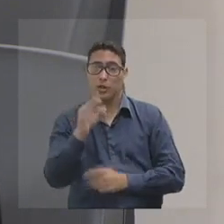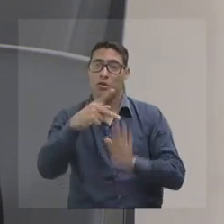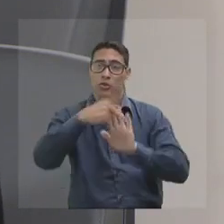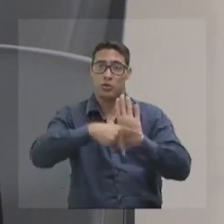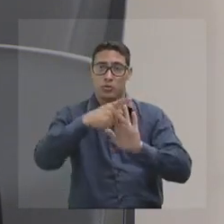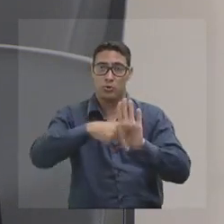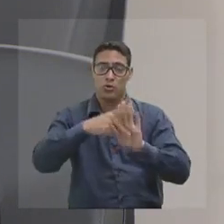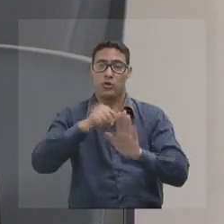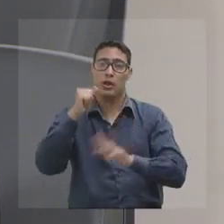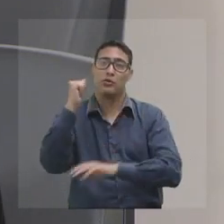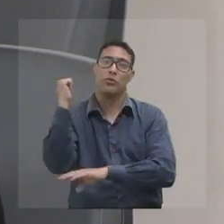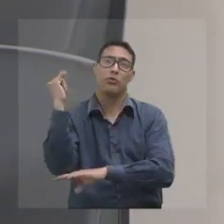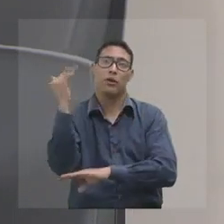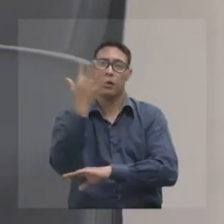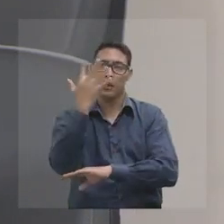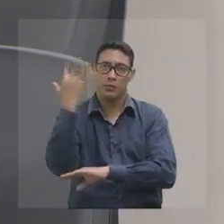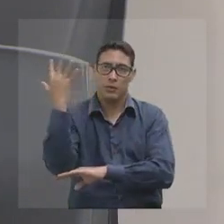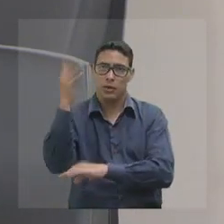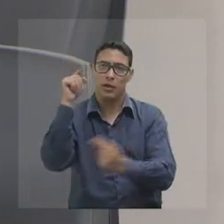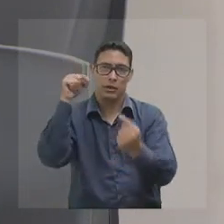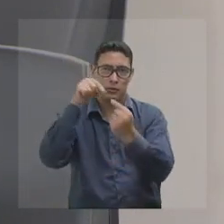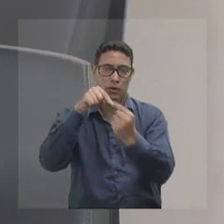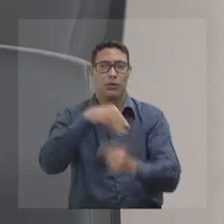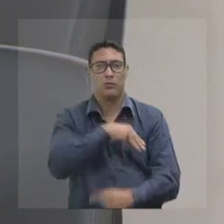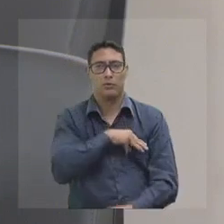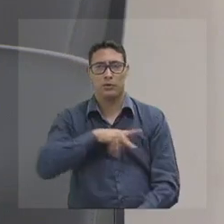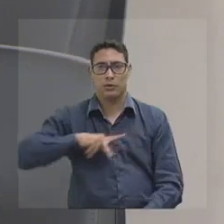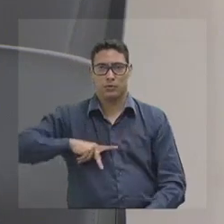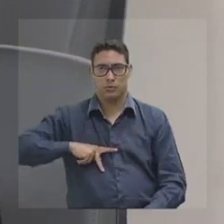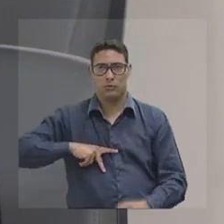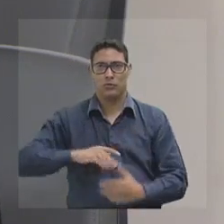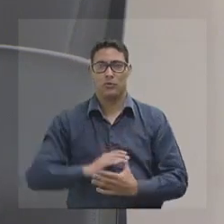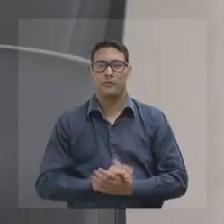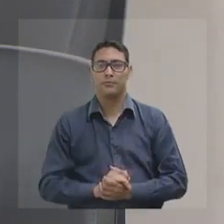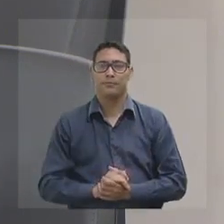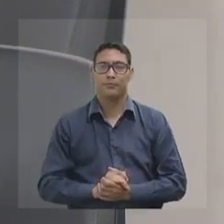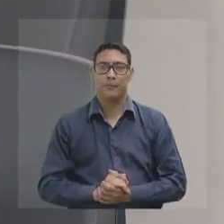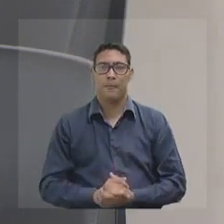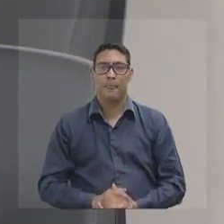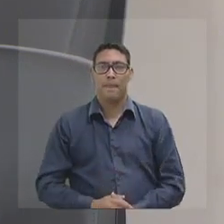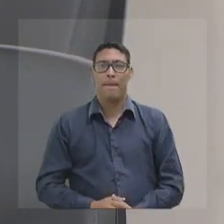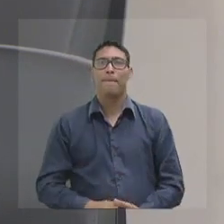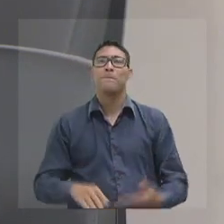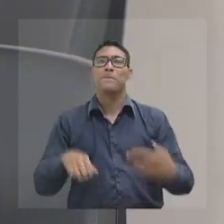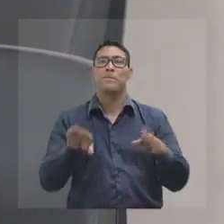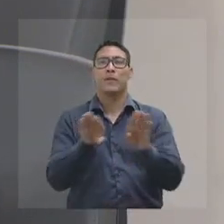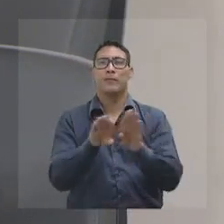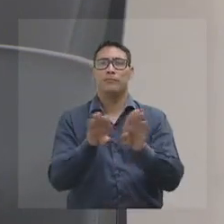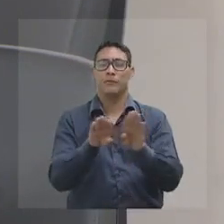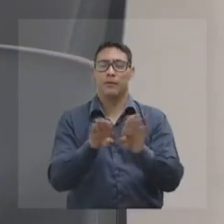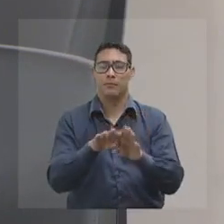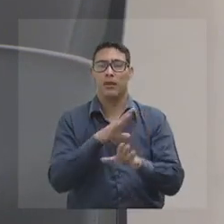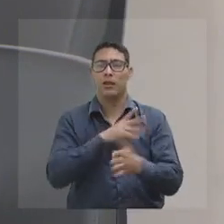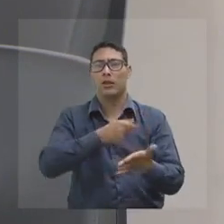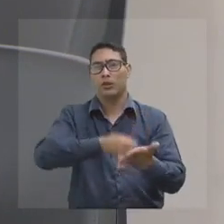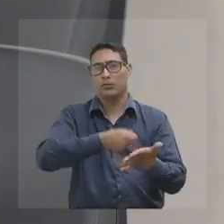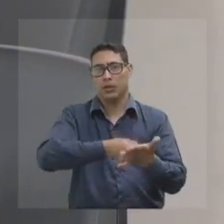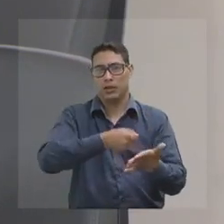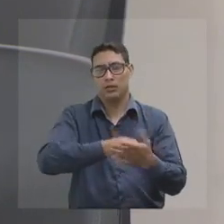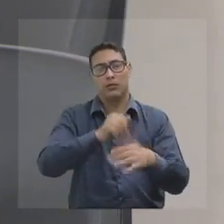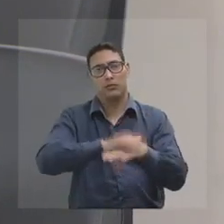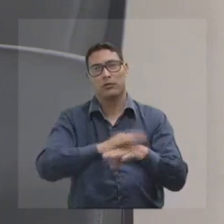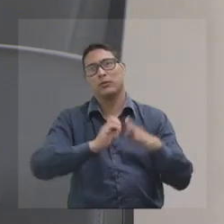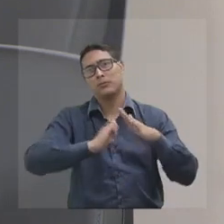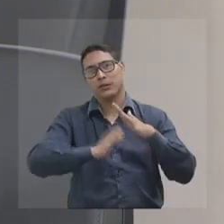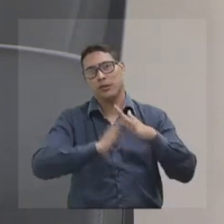pelo Ministério Público através das plataformas sementes Além disso esses termos trazem aí obrigações para as empresas